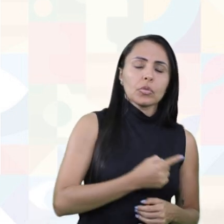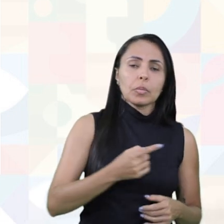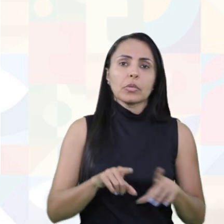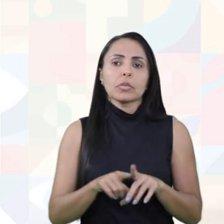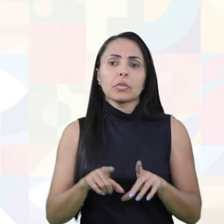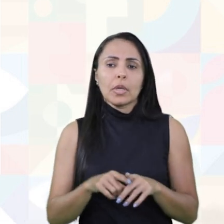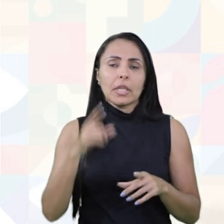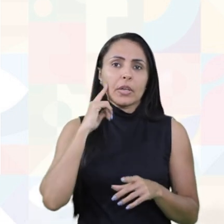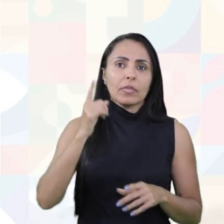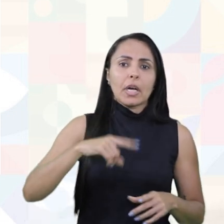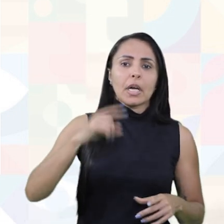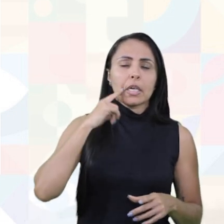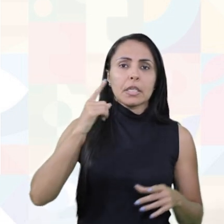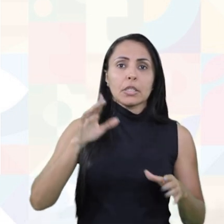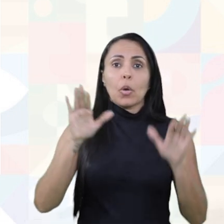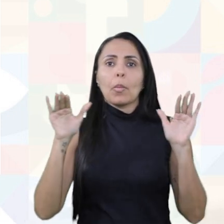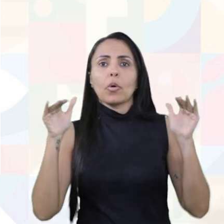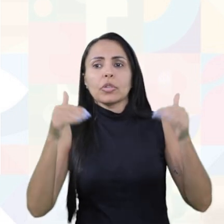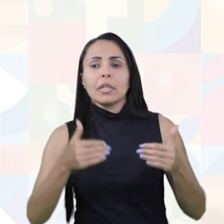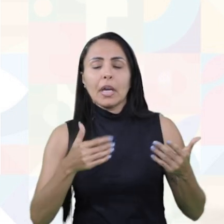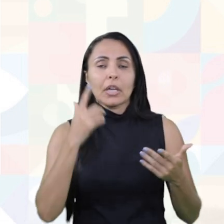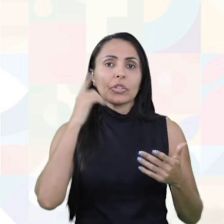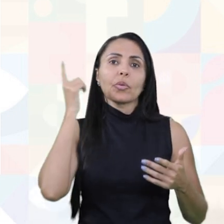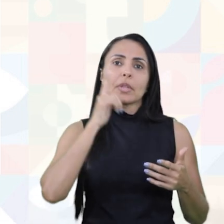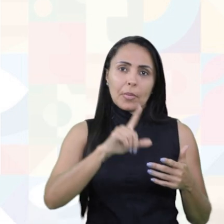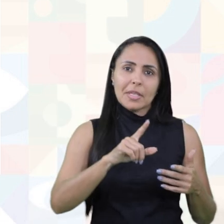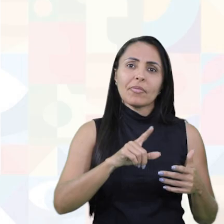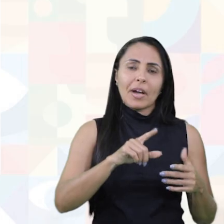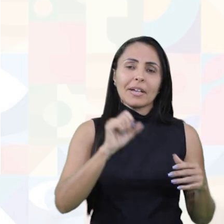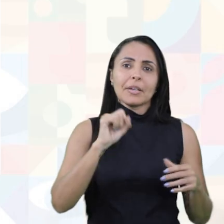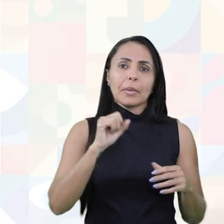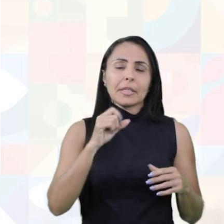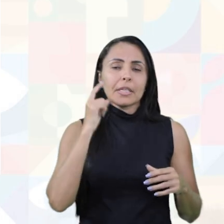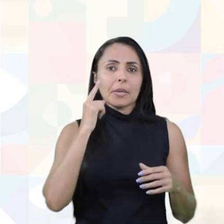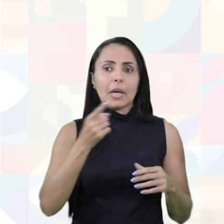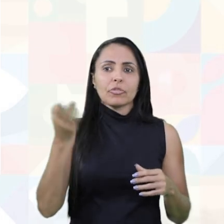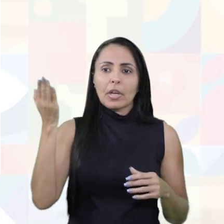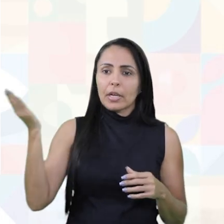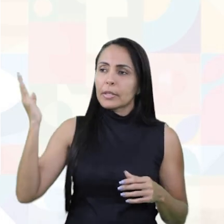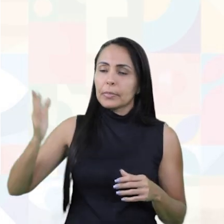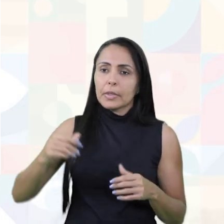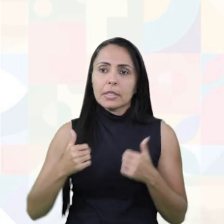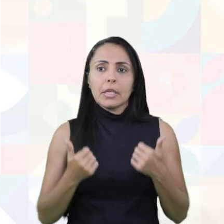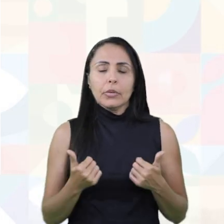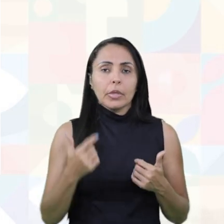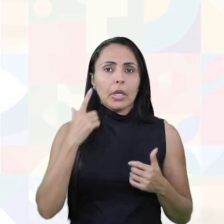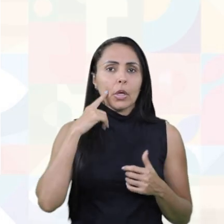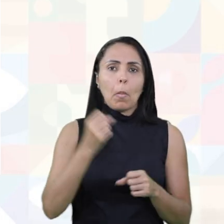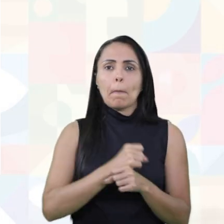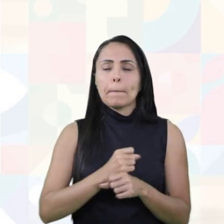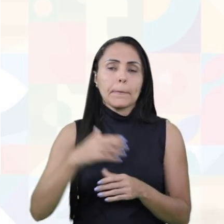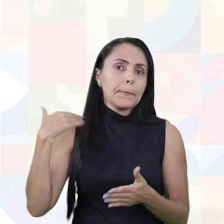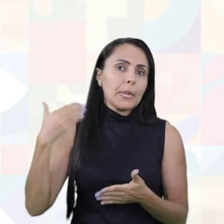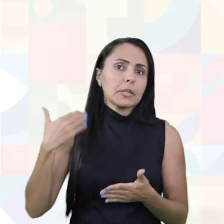ele vá se projetar, como a gente consegue observar nessa imagem aí, tá certo? E com o passar do tempo,